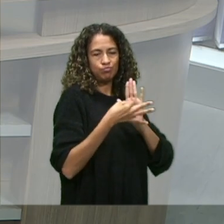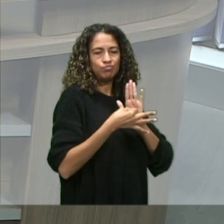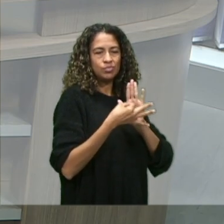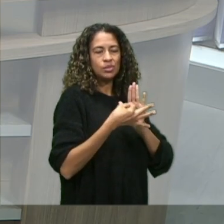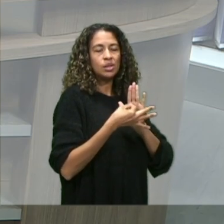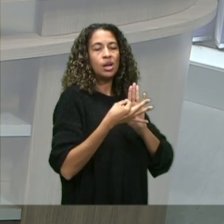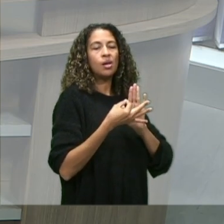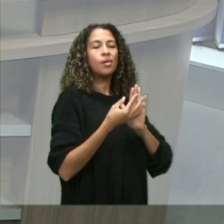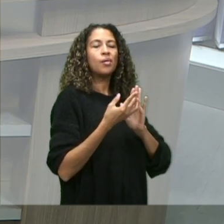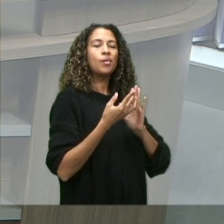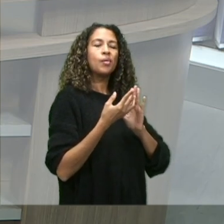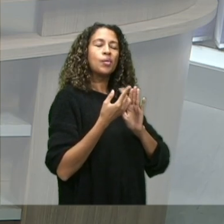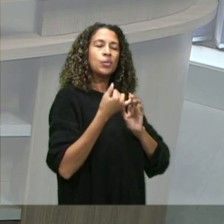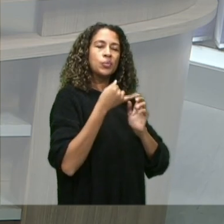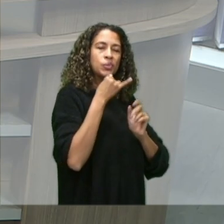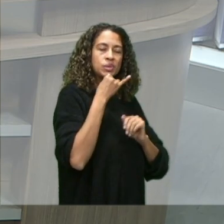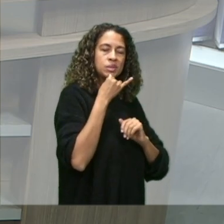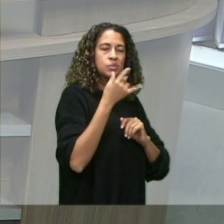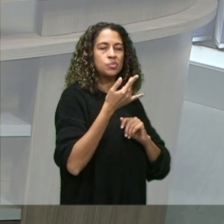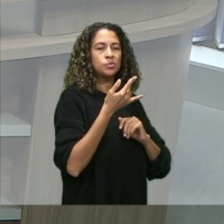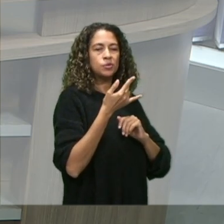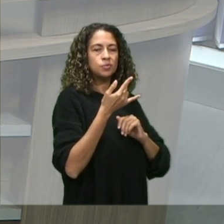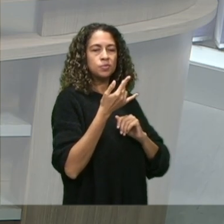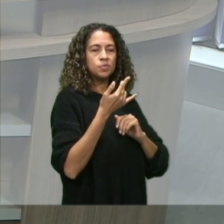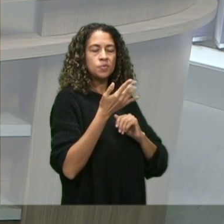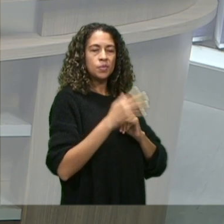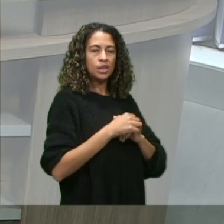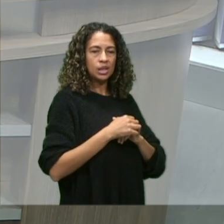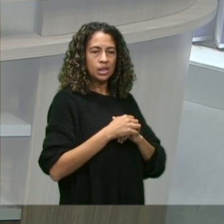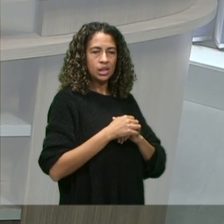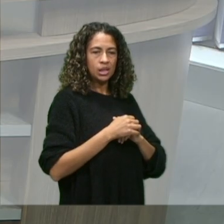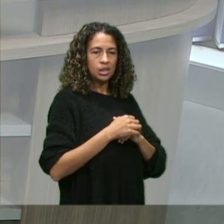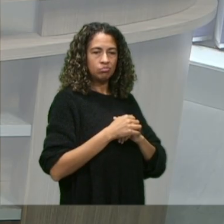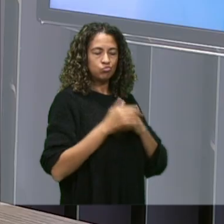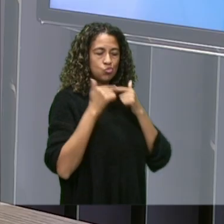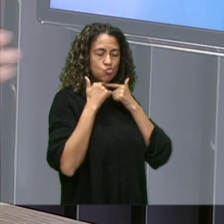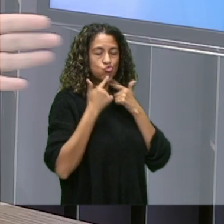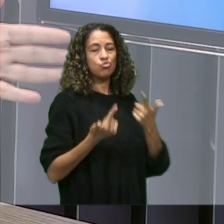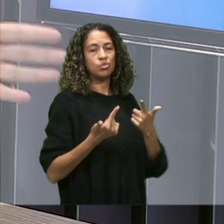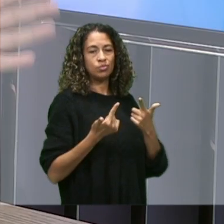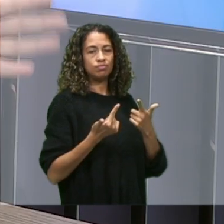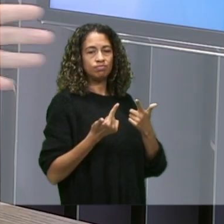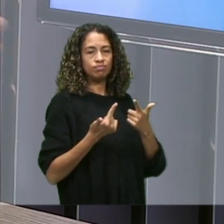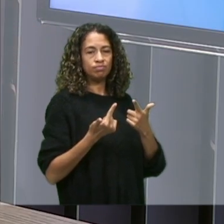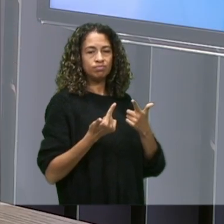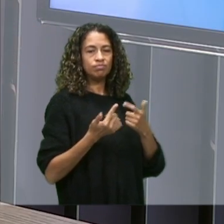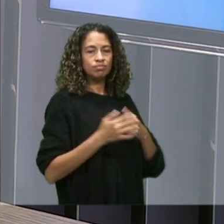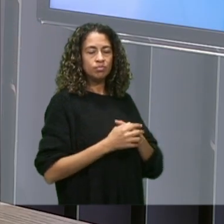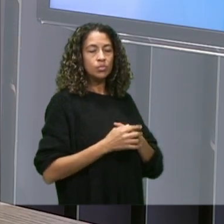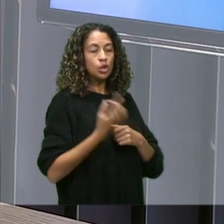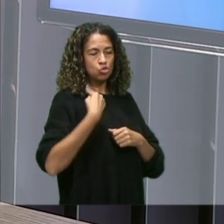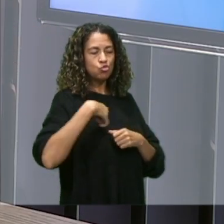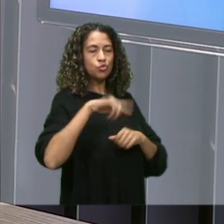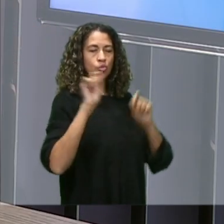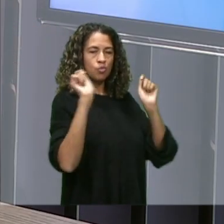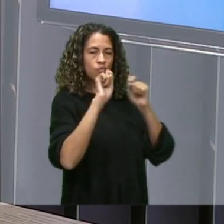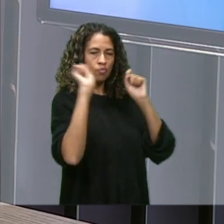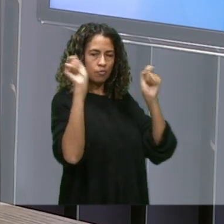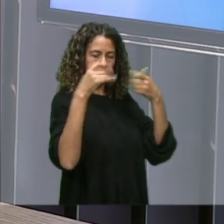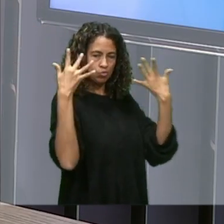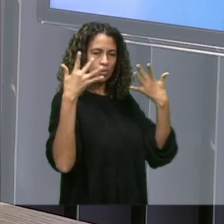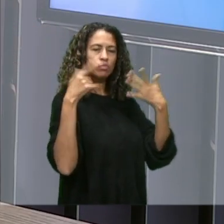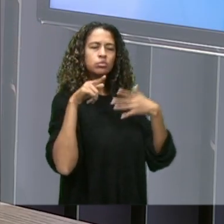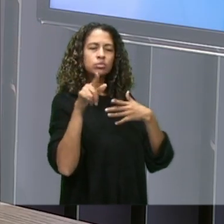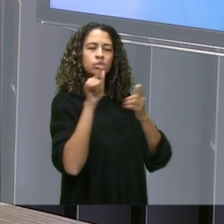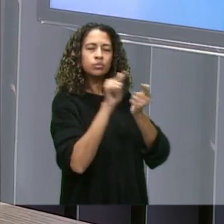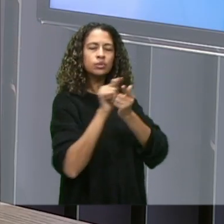um negócio até meio chato, assim. Quando a gente foi no festival, você estava